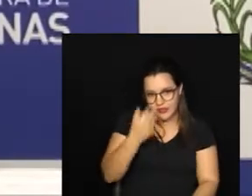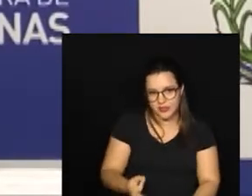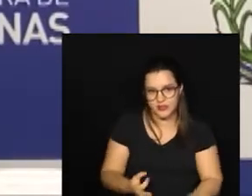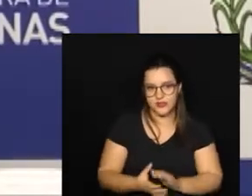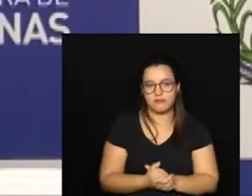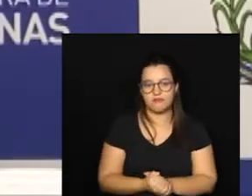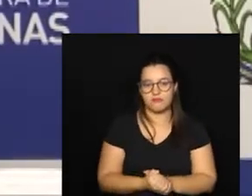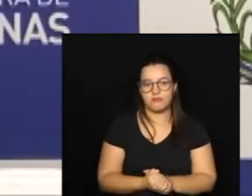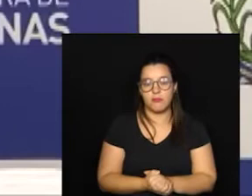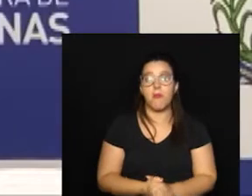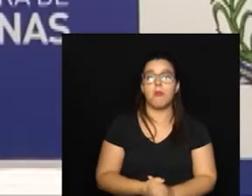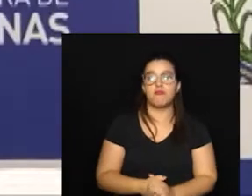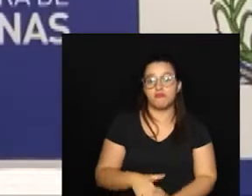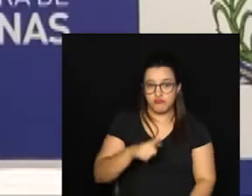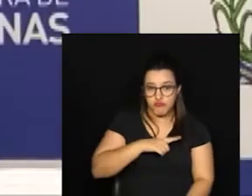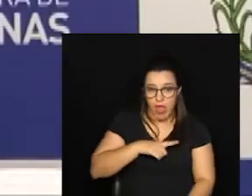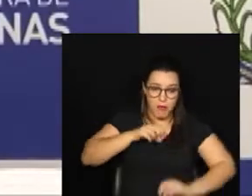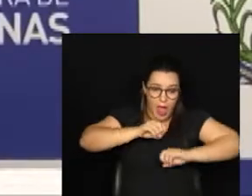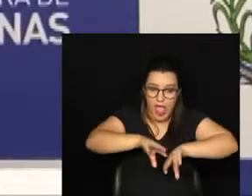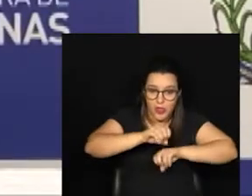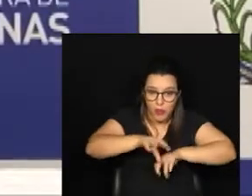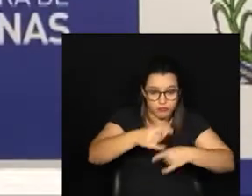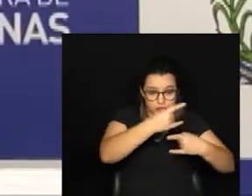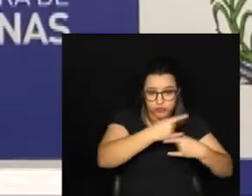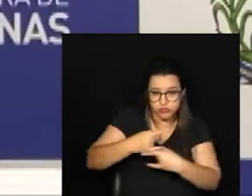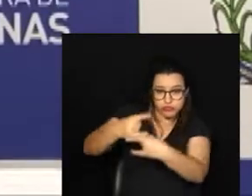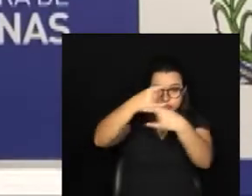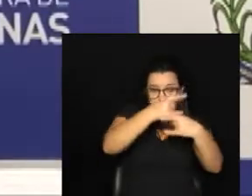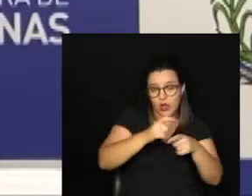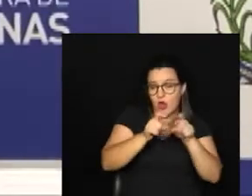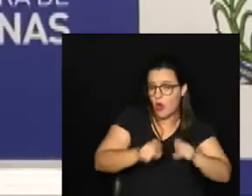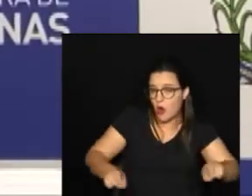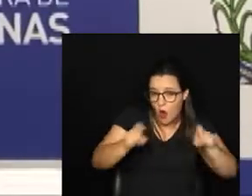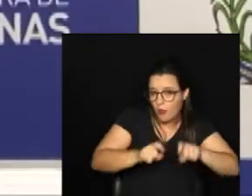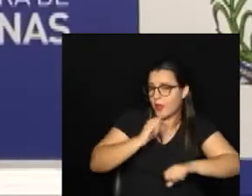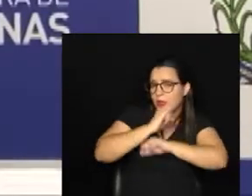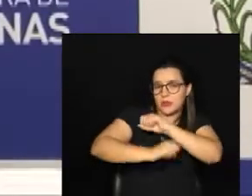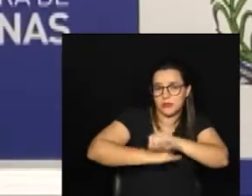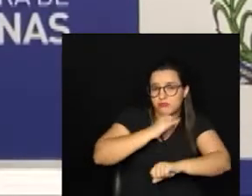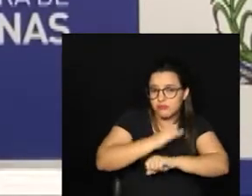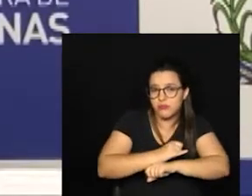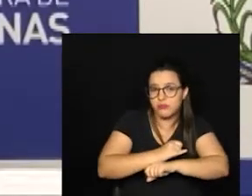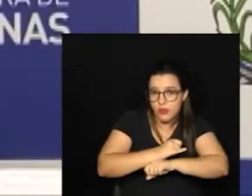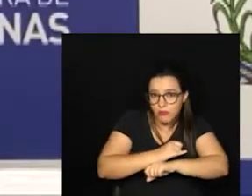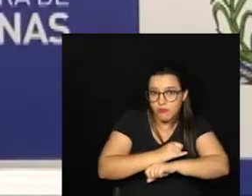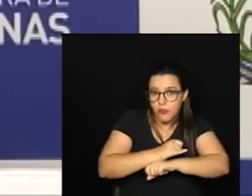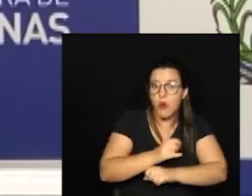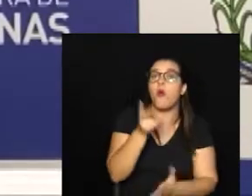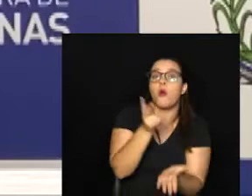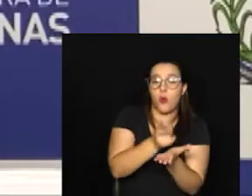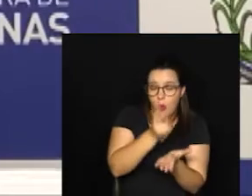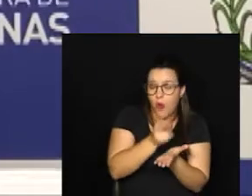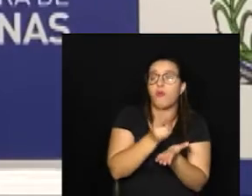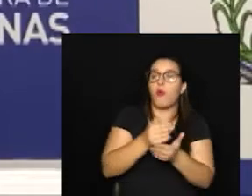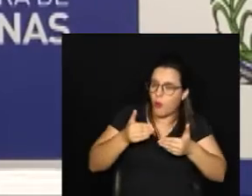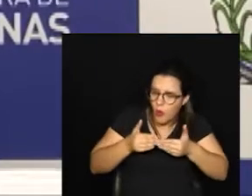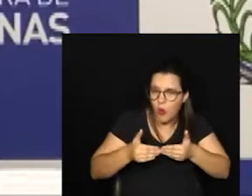o ensino remoto, né? O ensino por computador ou à distância, ele deve